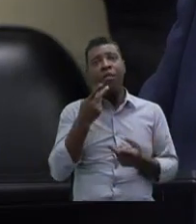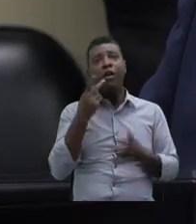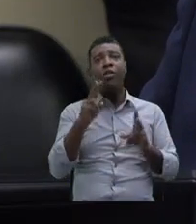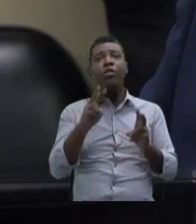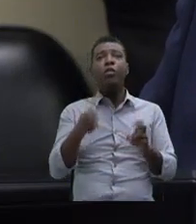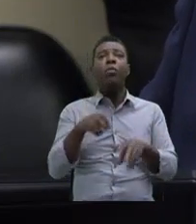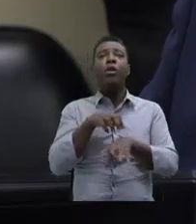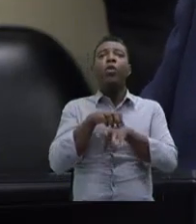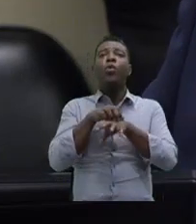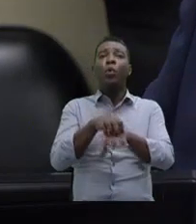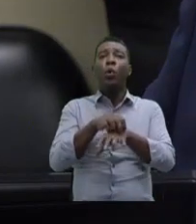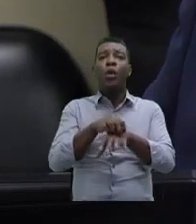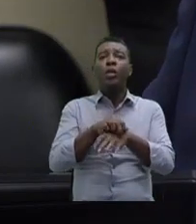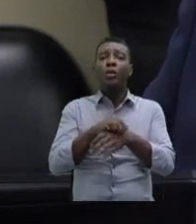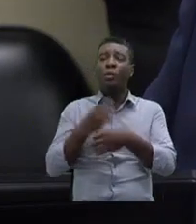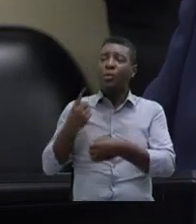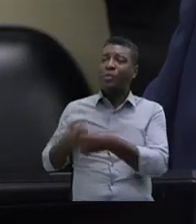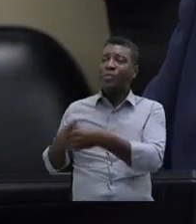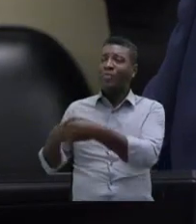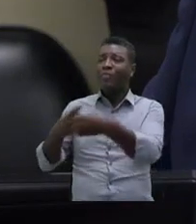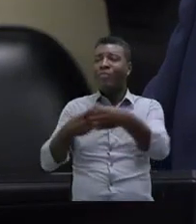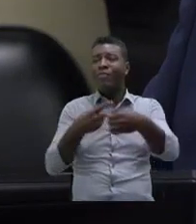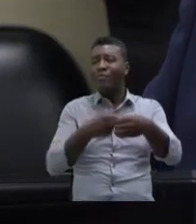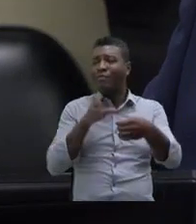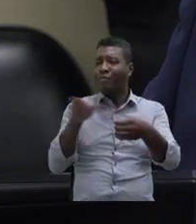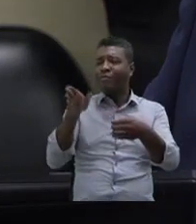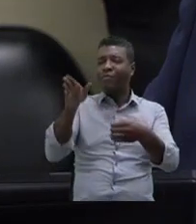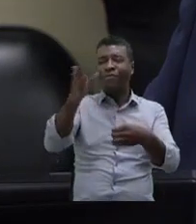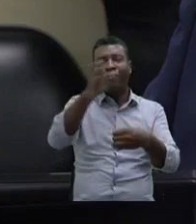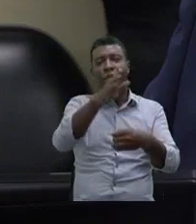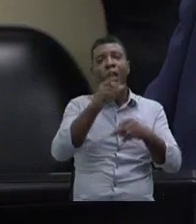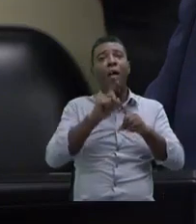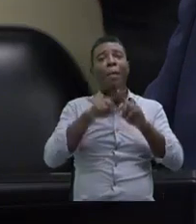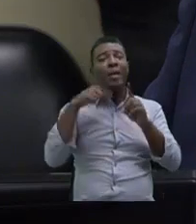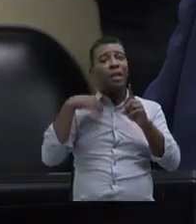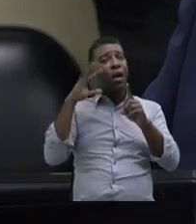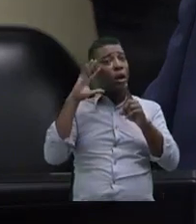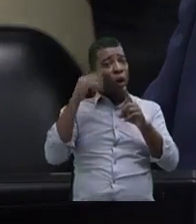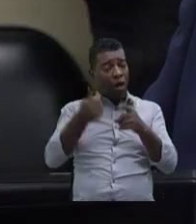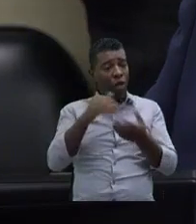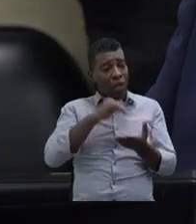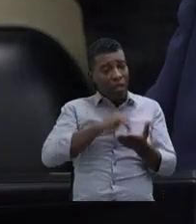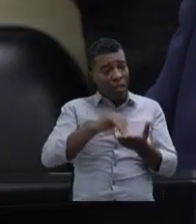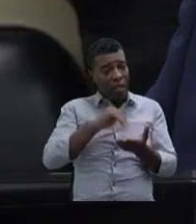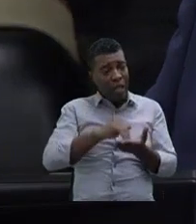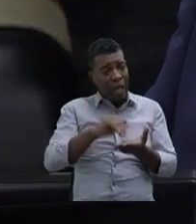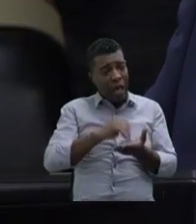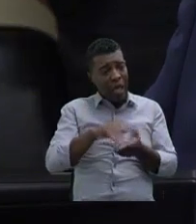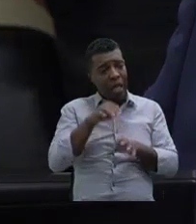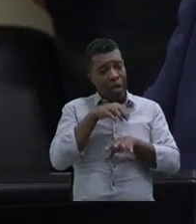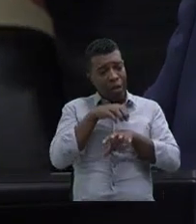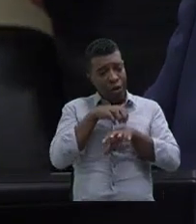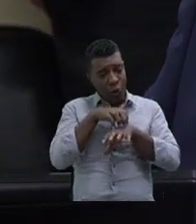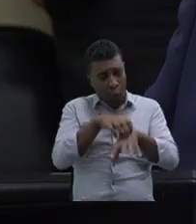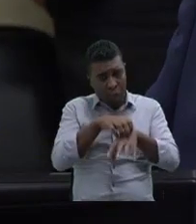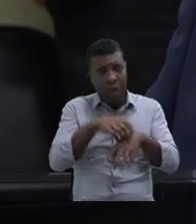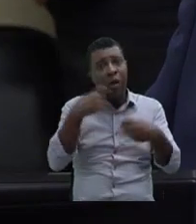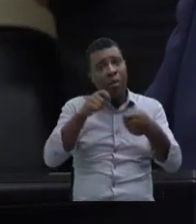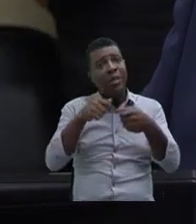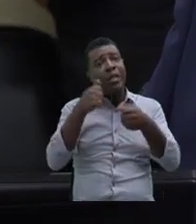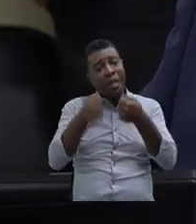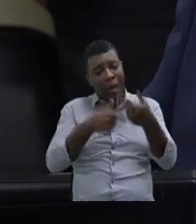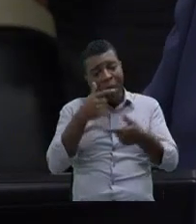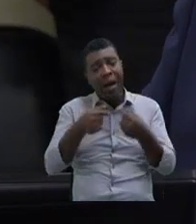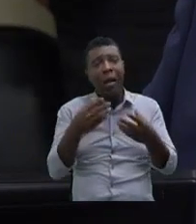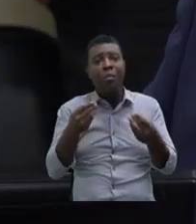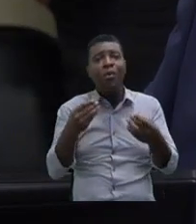do turismo do interior, mas eu ainda acho que a Secretaria de Turismo e Cultura ainda precisa trabalhar muito ainda o